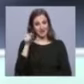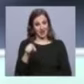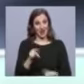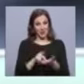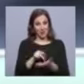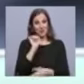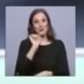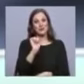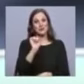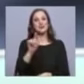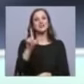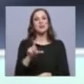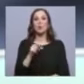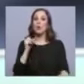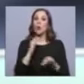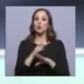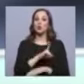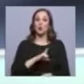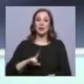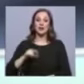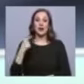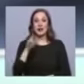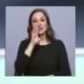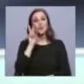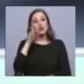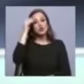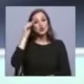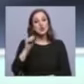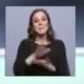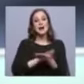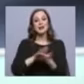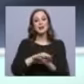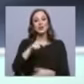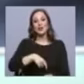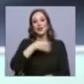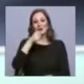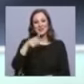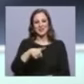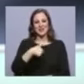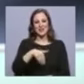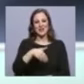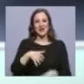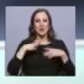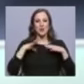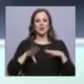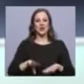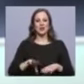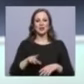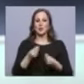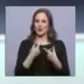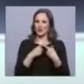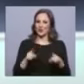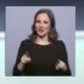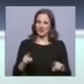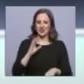espera há também uma outra luanda seguindo os conselhos básicos que começamos a transferência bem diferente da